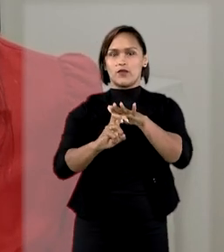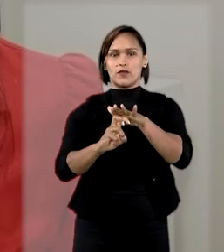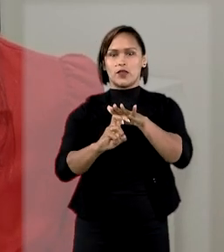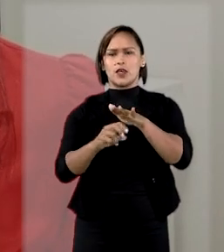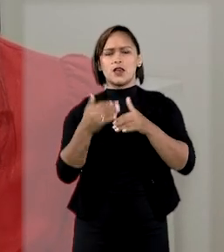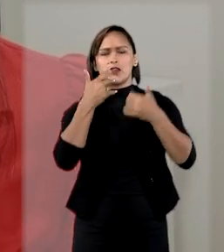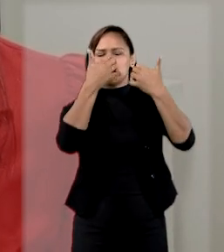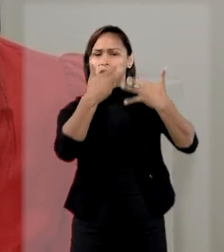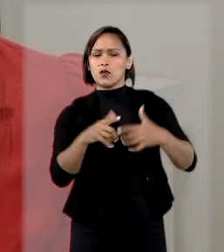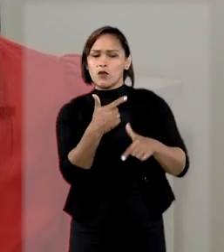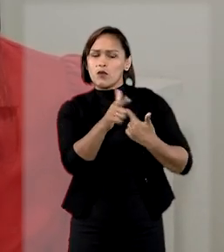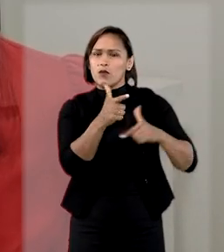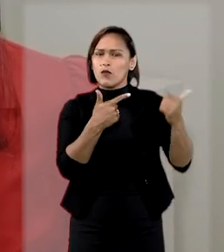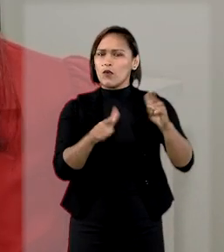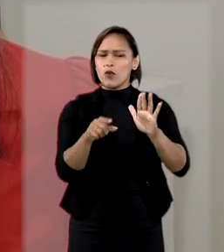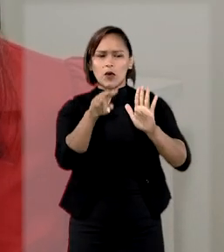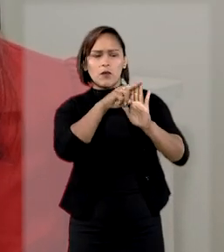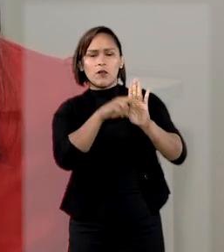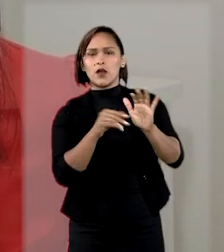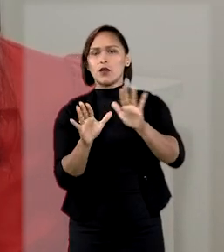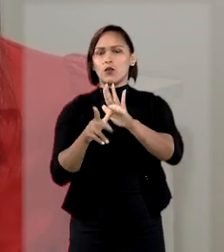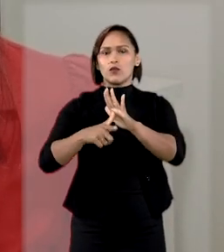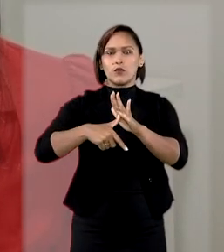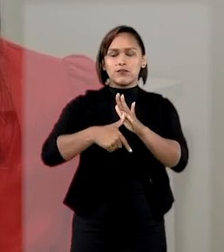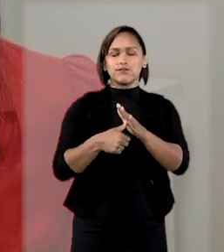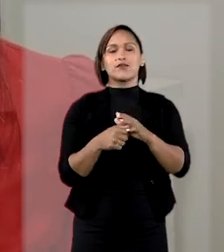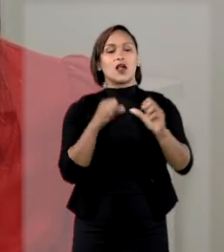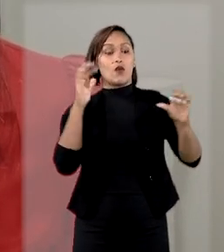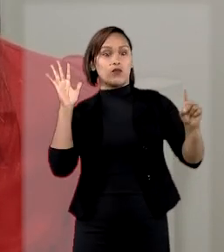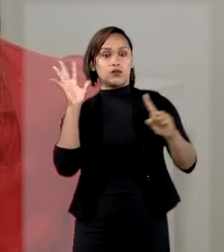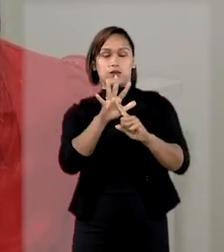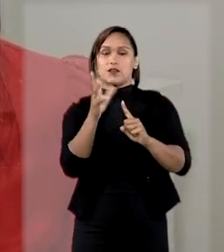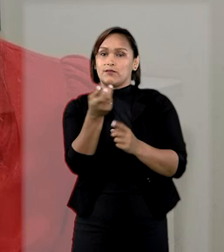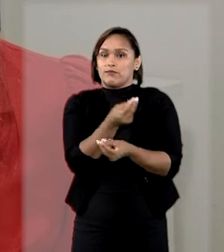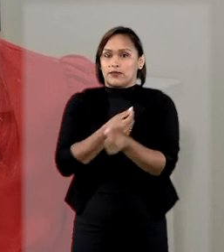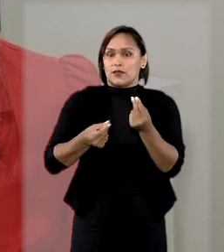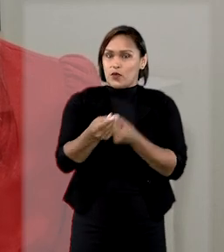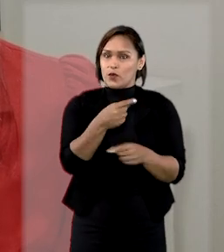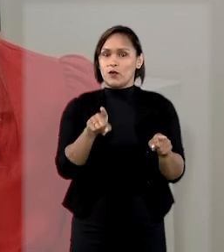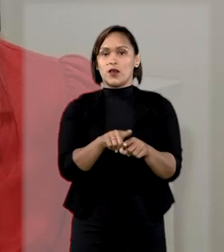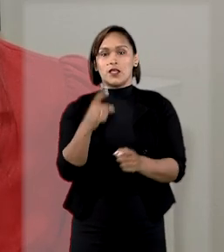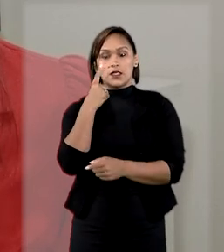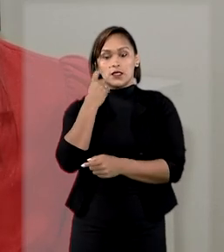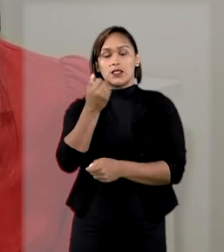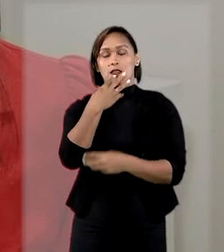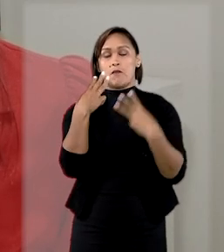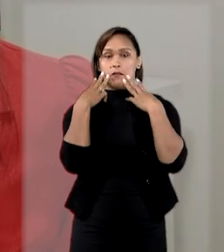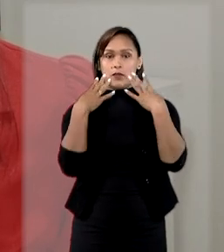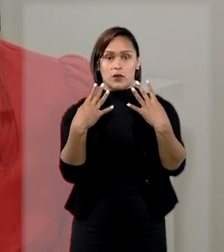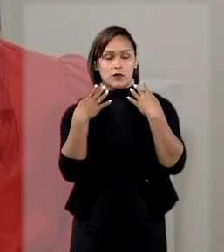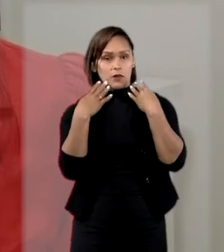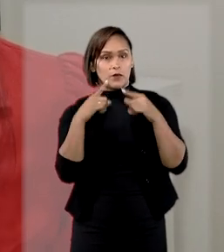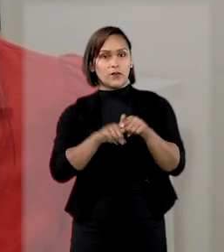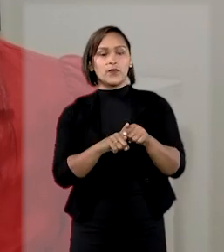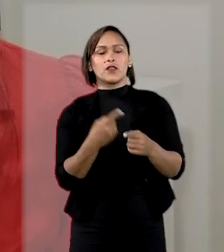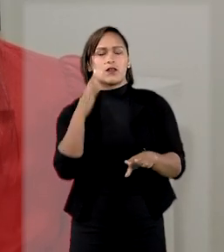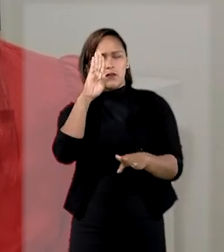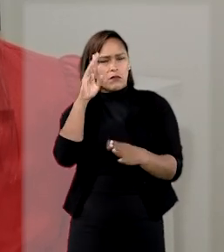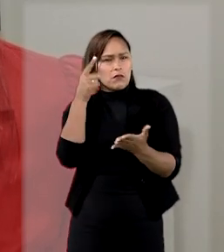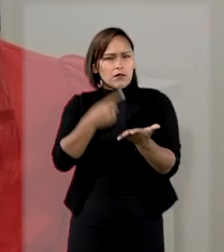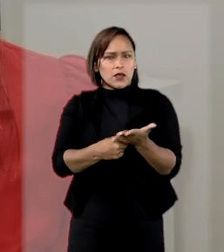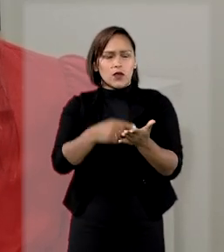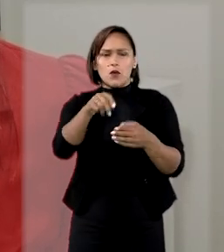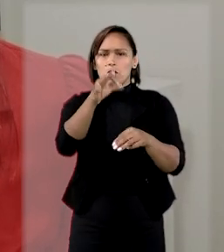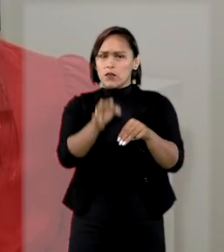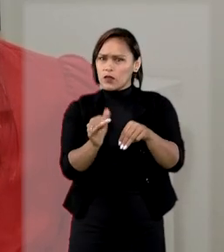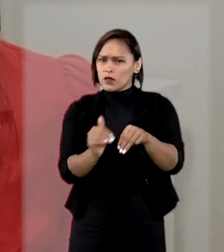do Metropolitano alegou, entre outras coisas, que o atraso das obras tem impacto na economia e interesses públicos. Na decisão, o